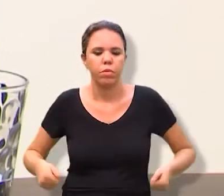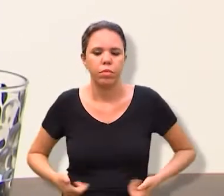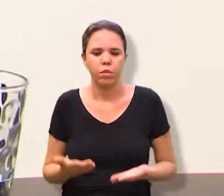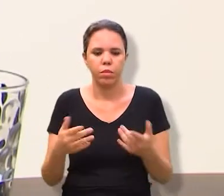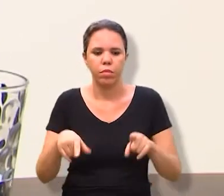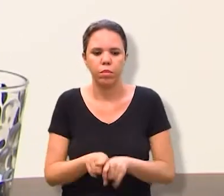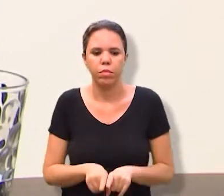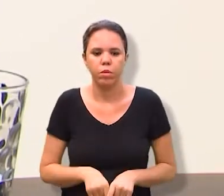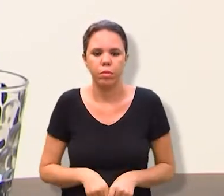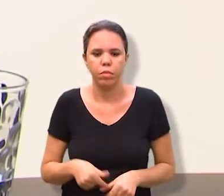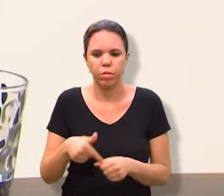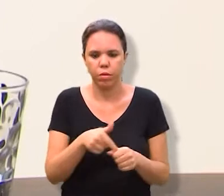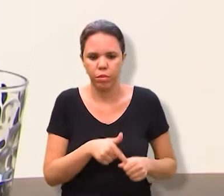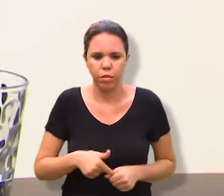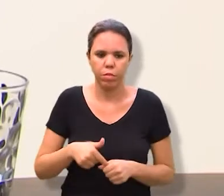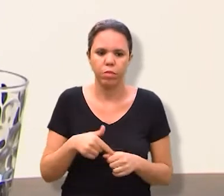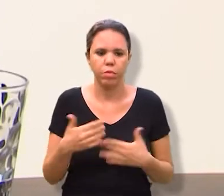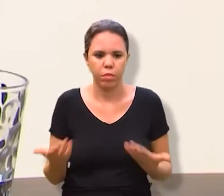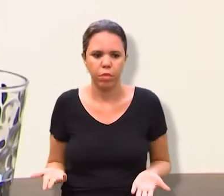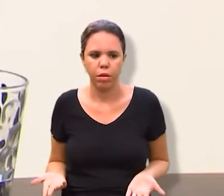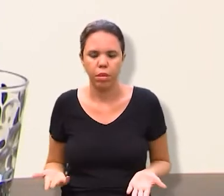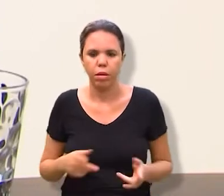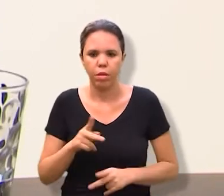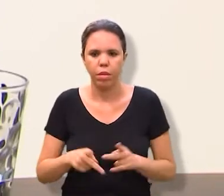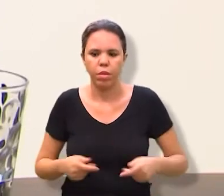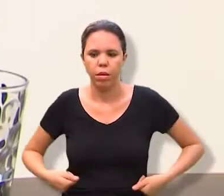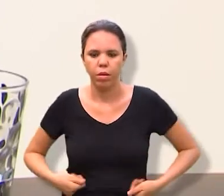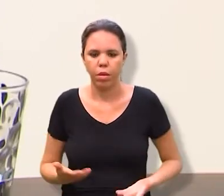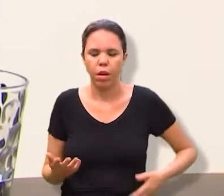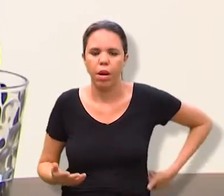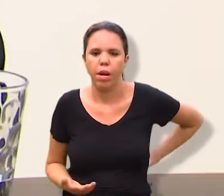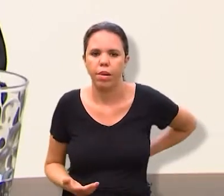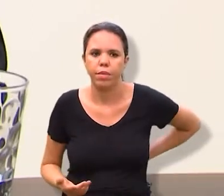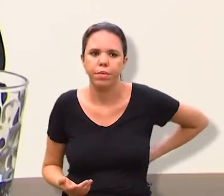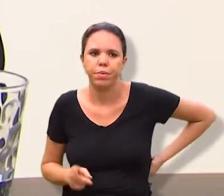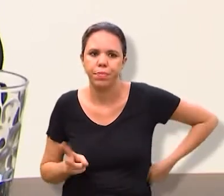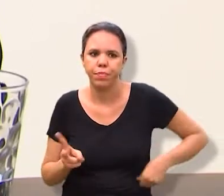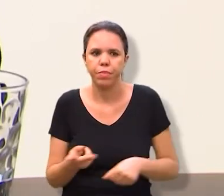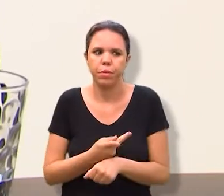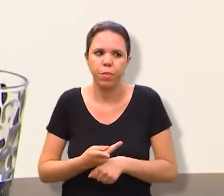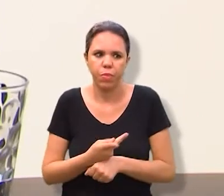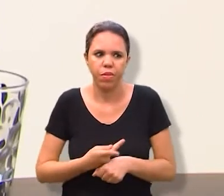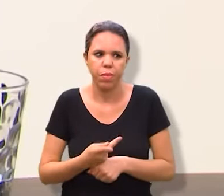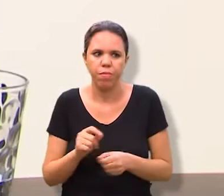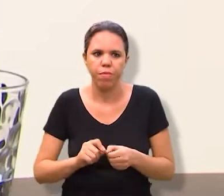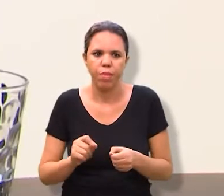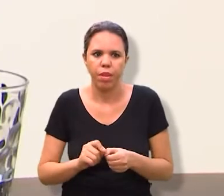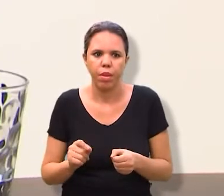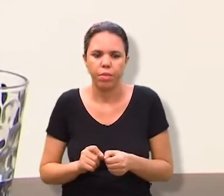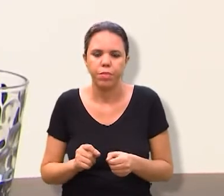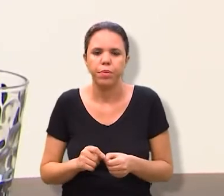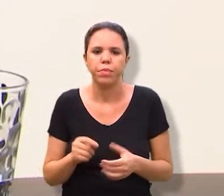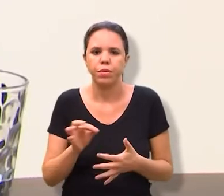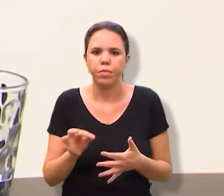O custo do gás também, combustíveis e tudo mais que a pessoa gasta. E ela sempre procurar